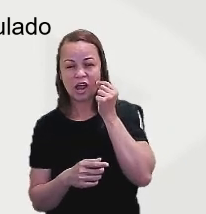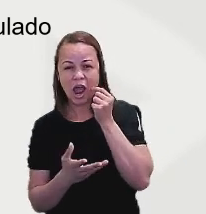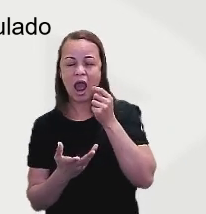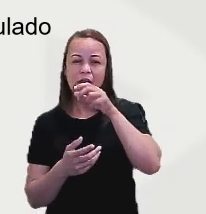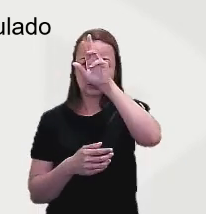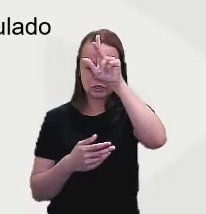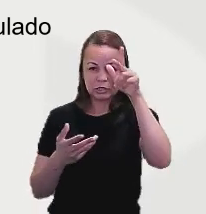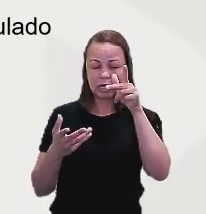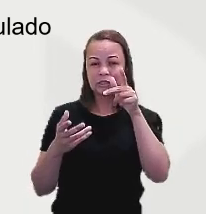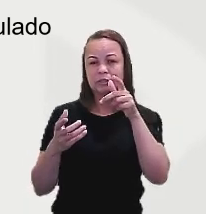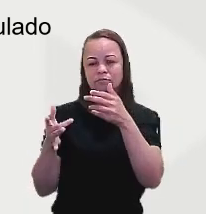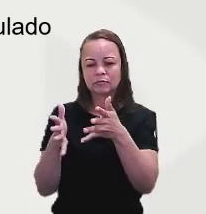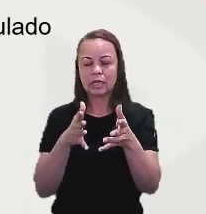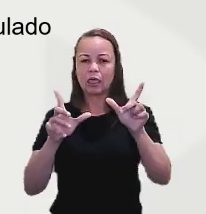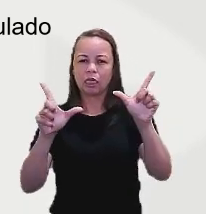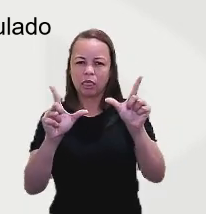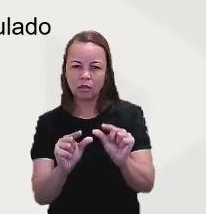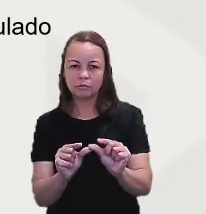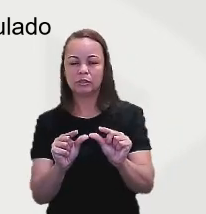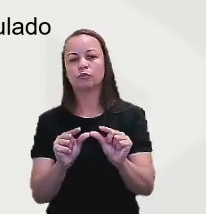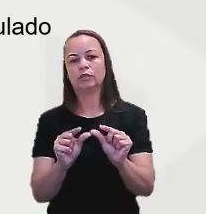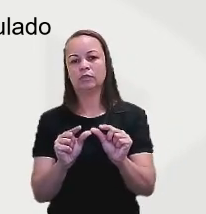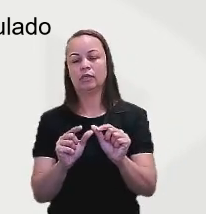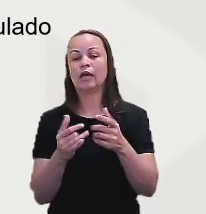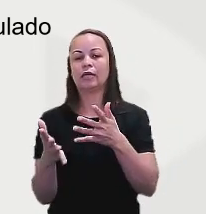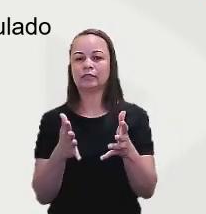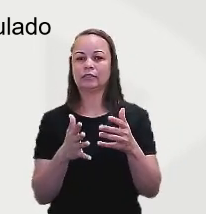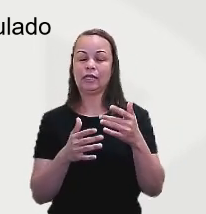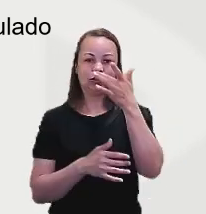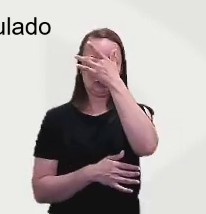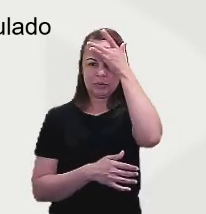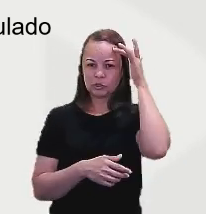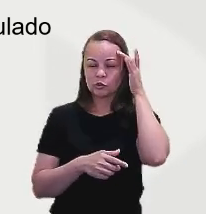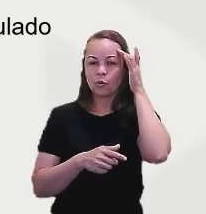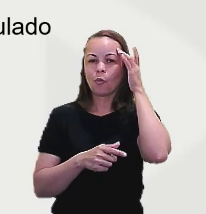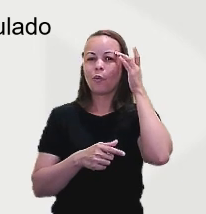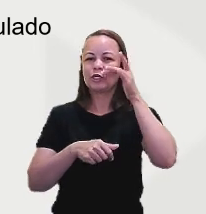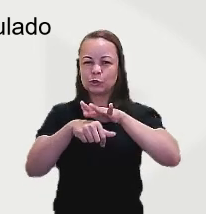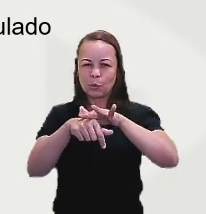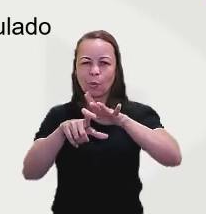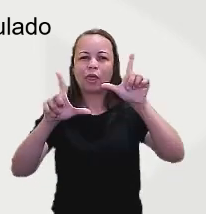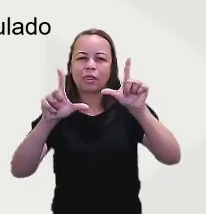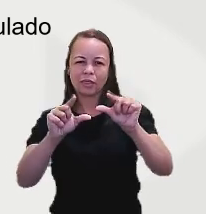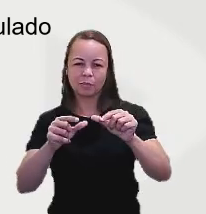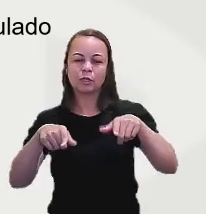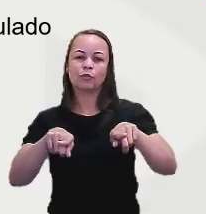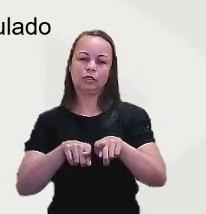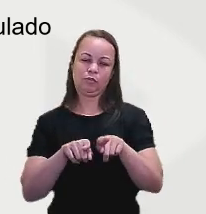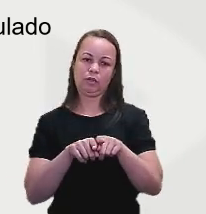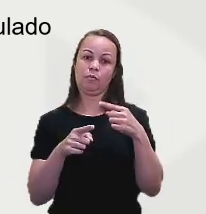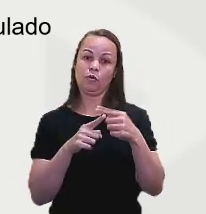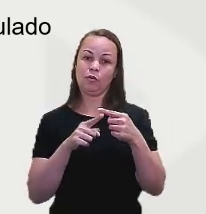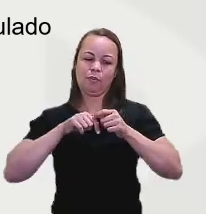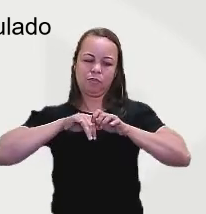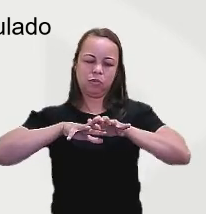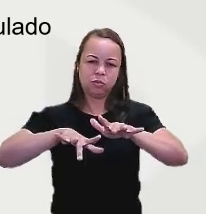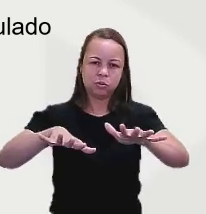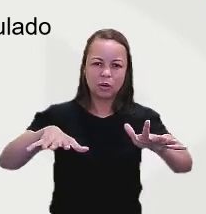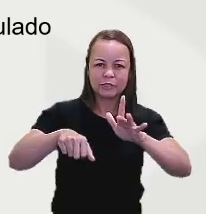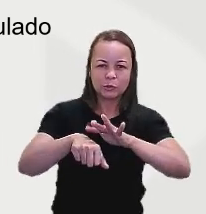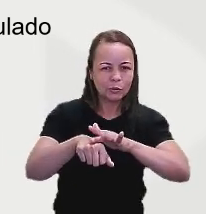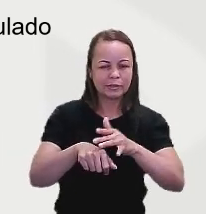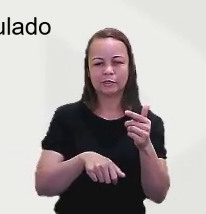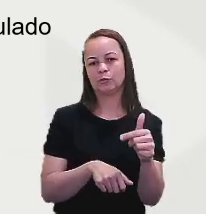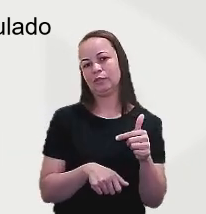mosquitos e as baratas diminuir, vai diminuir o quê? As pessoas doentes, porque não haverá tanta proliferação de